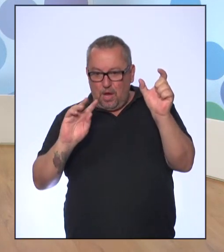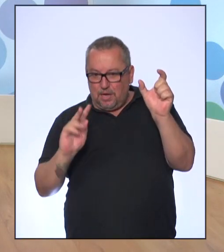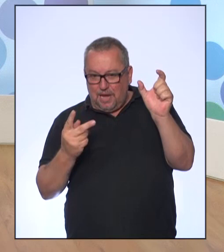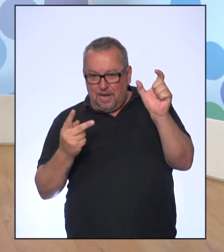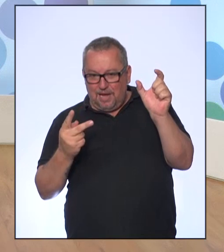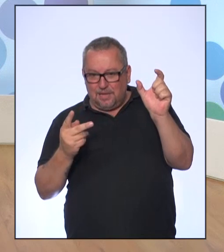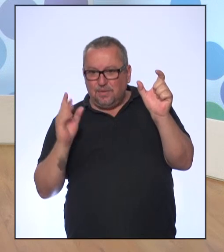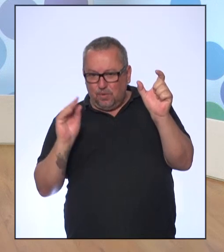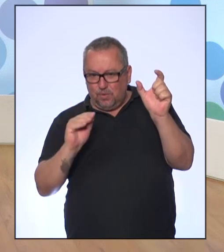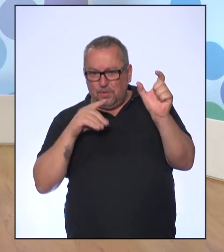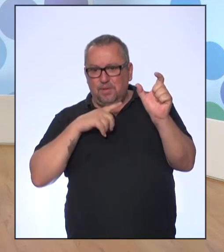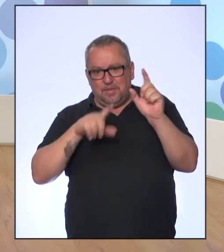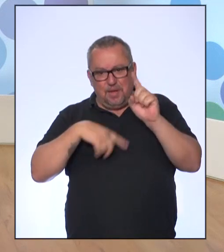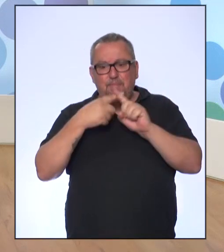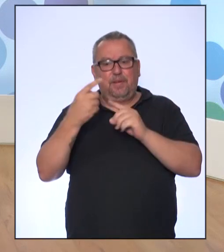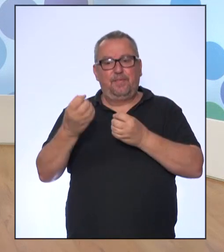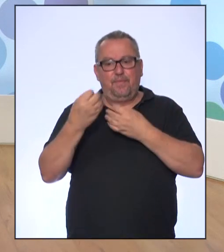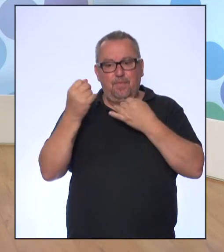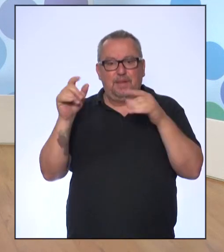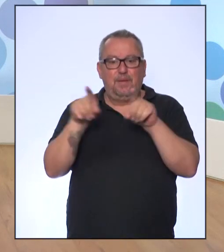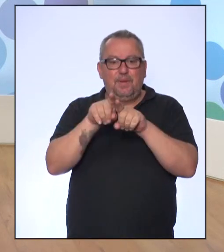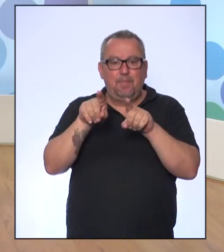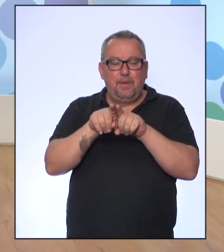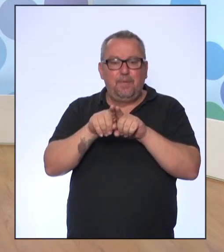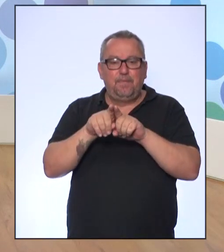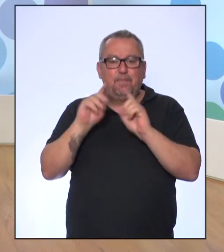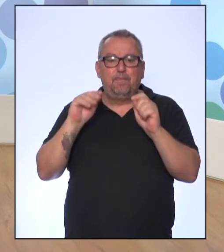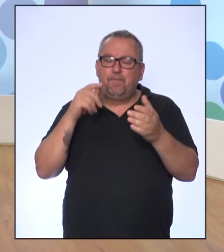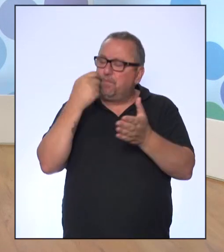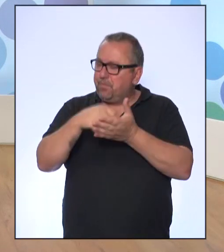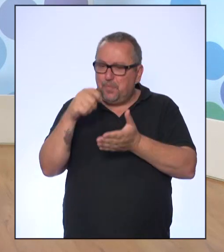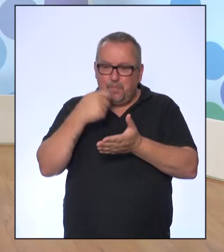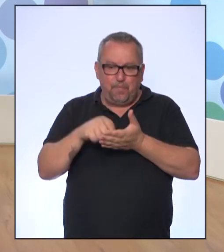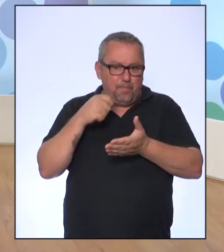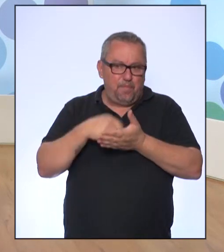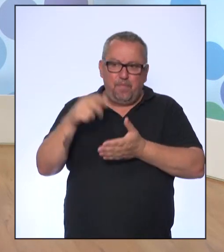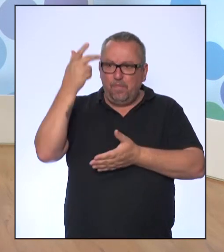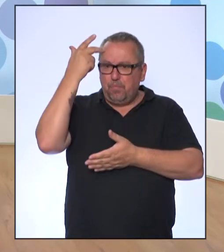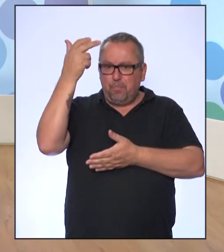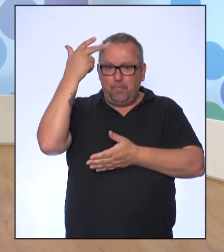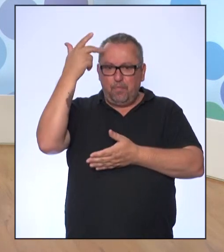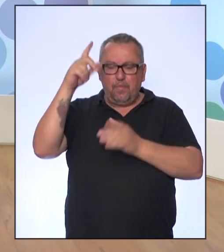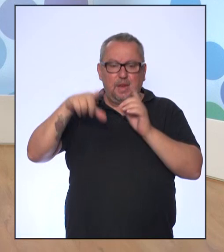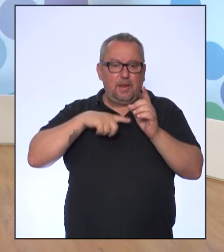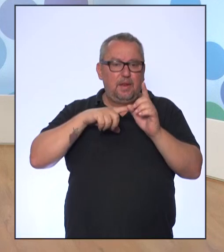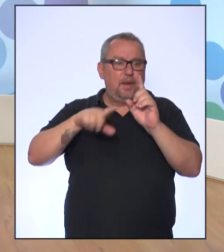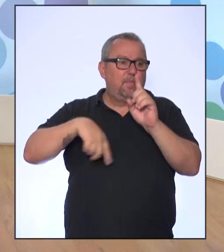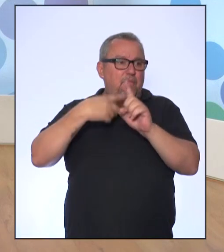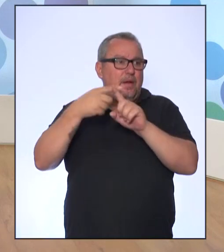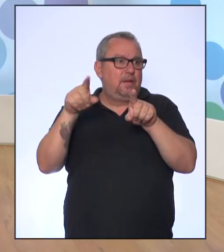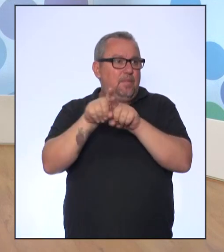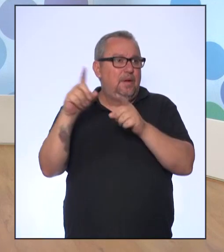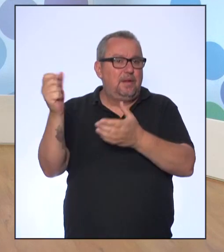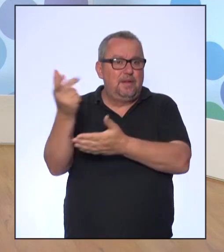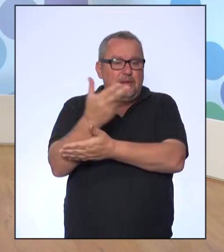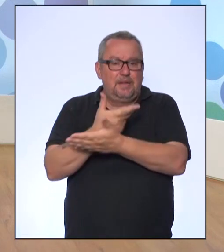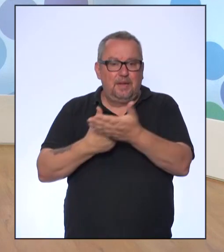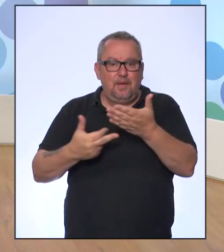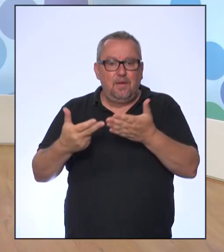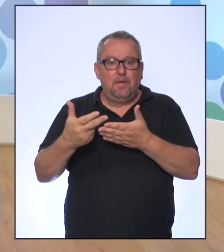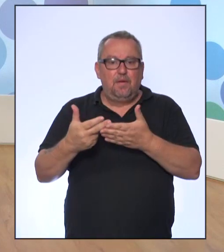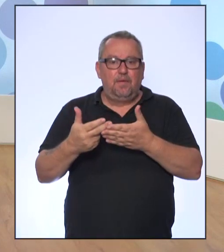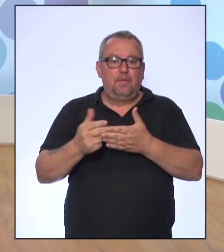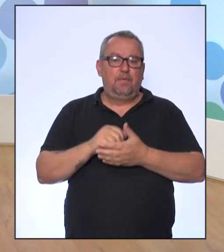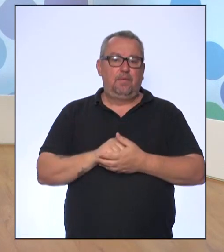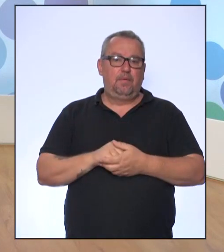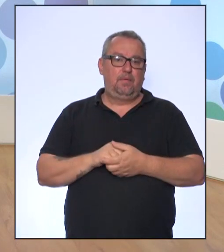carbono, aí você coloca lá carbono, oxigênio. Pode escrever também, né? Claro, até mais informações. Fazer desenho, se quiser, também, Sim, no